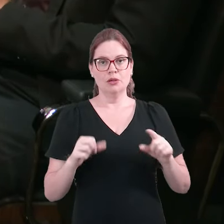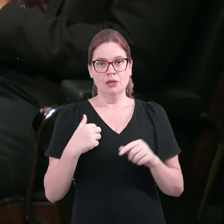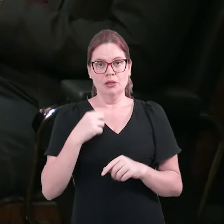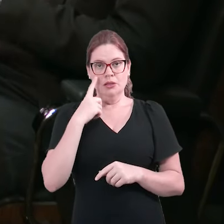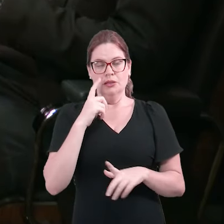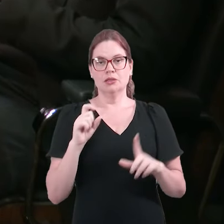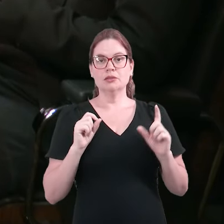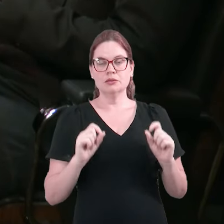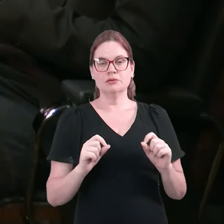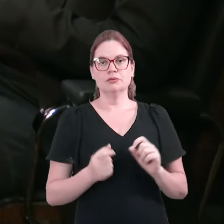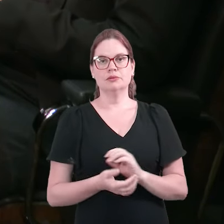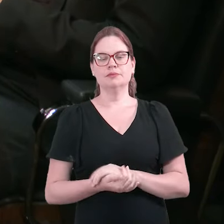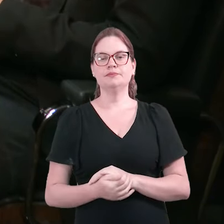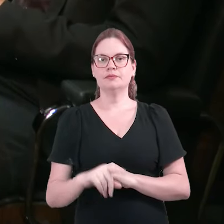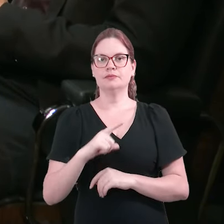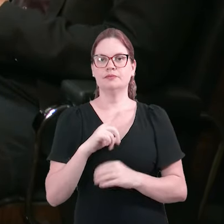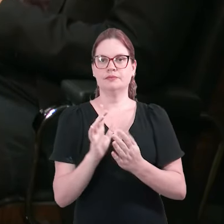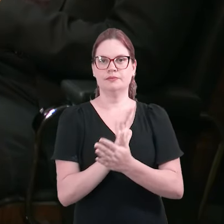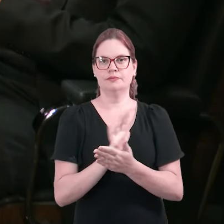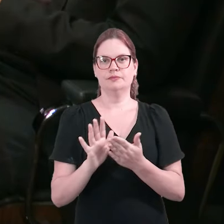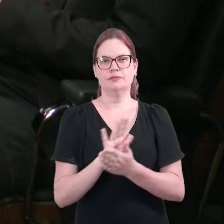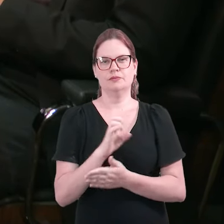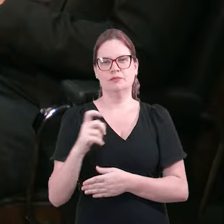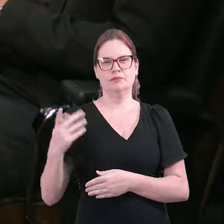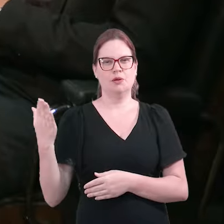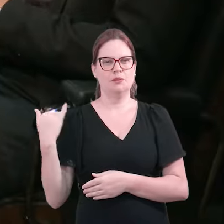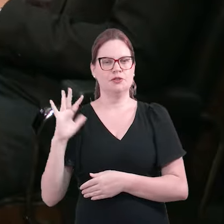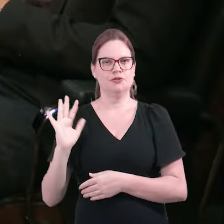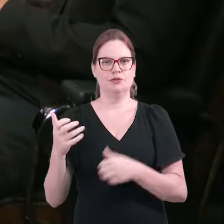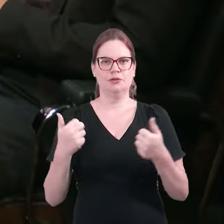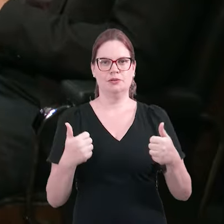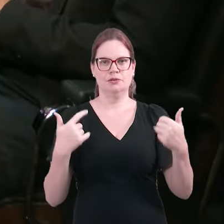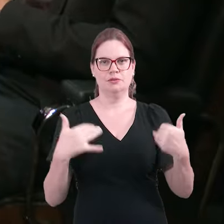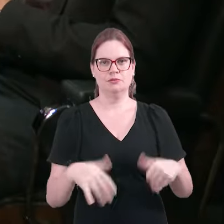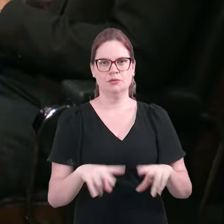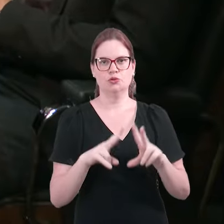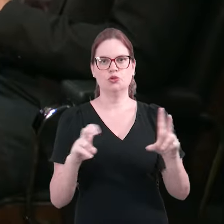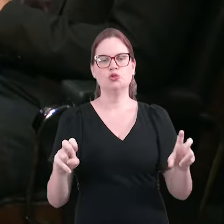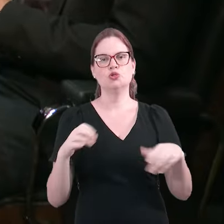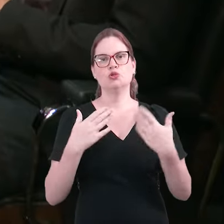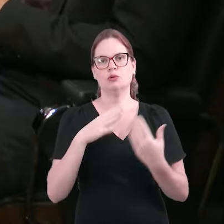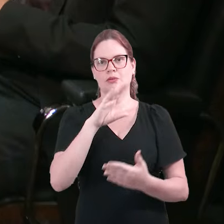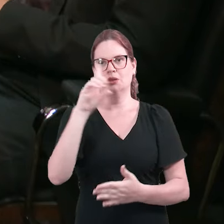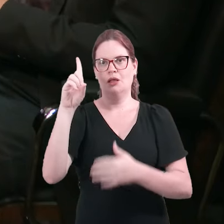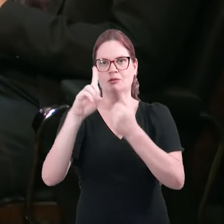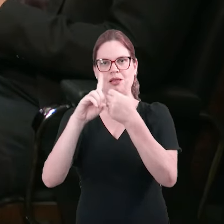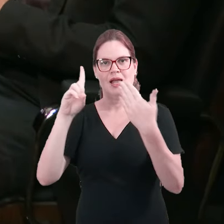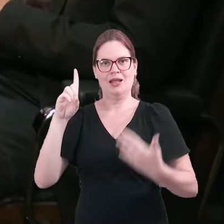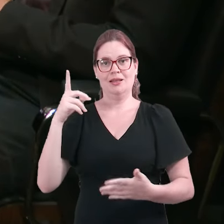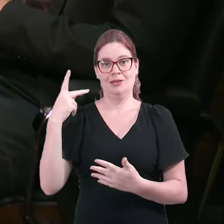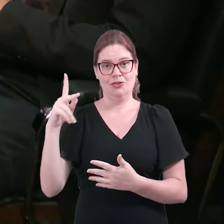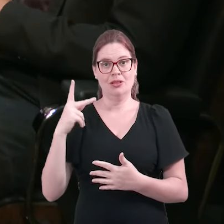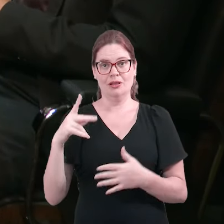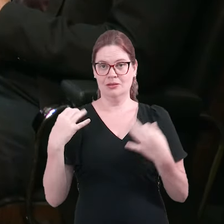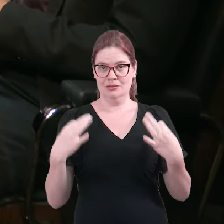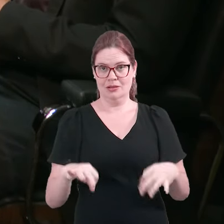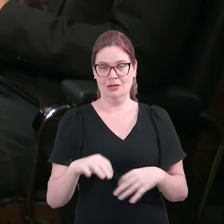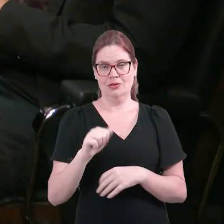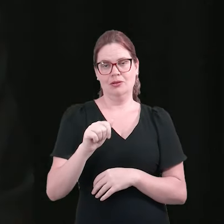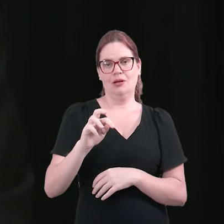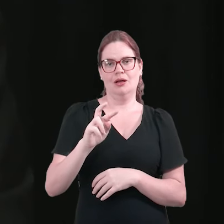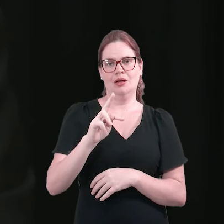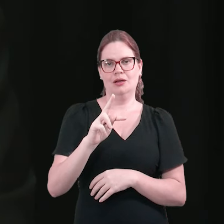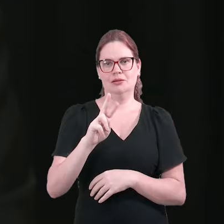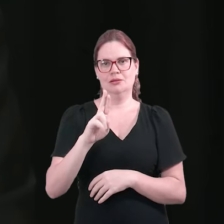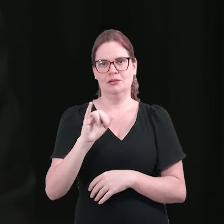que a gente sempre tem até alguns programas atrás, né? Falamos sobre os atributos de Deus, né? Certo.